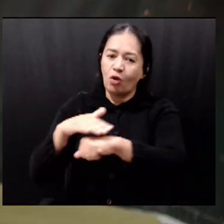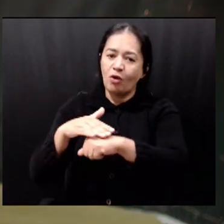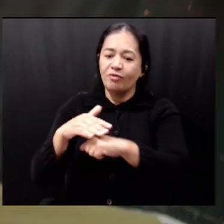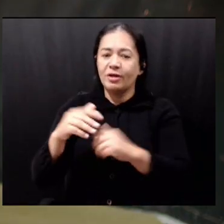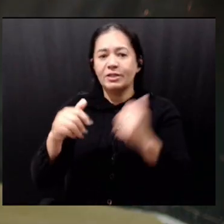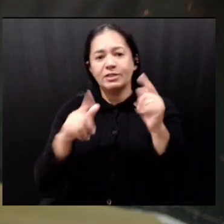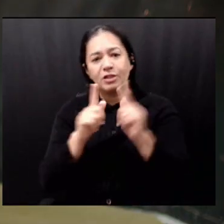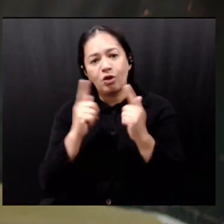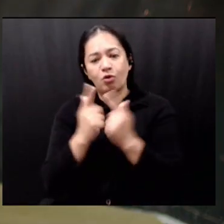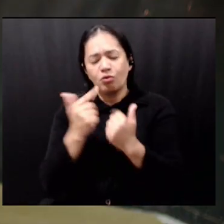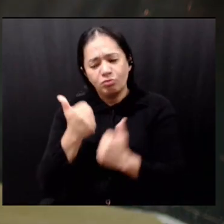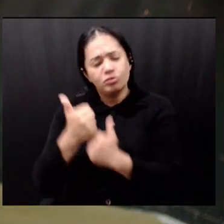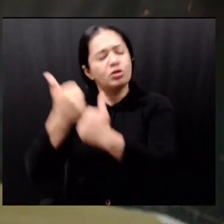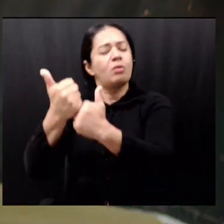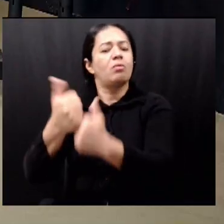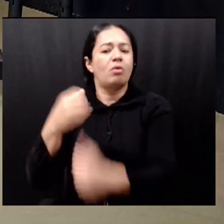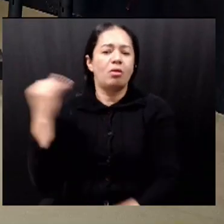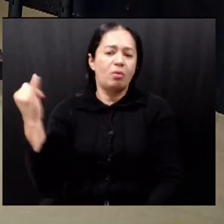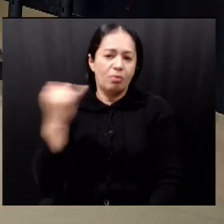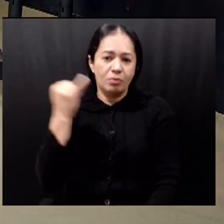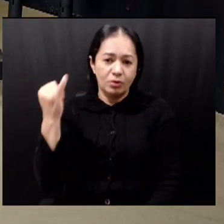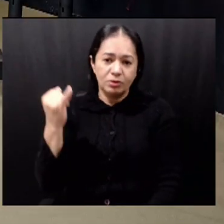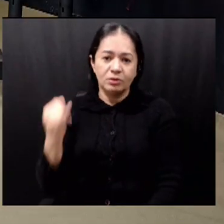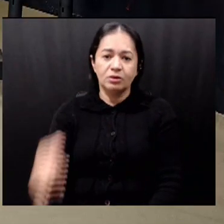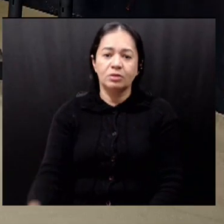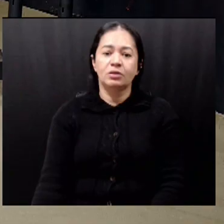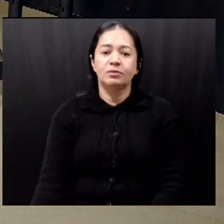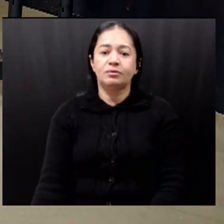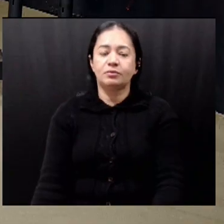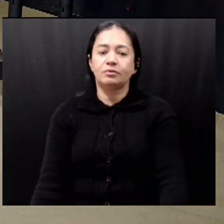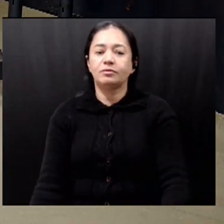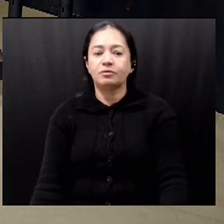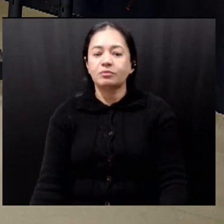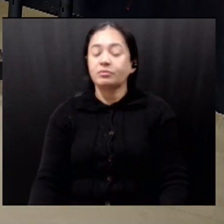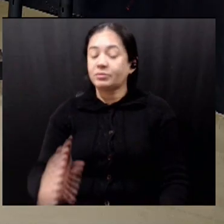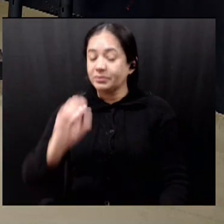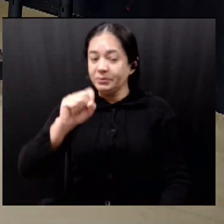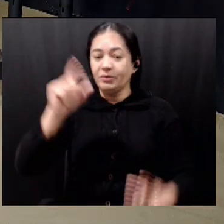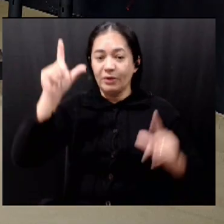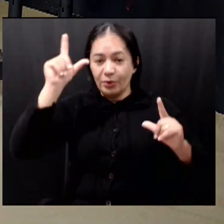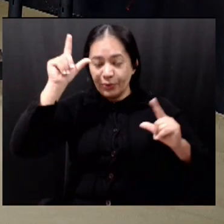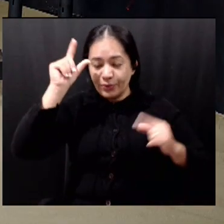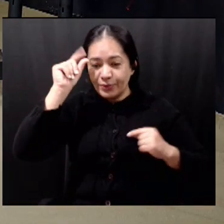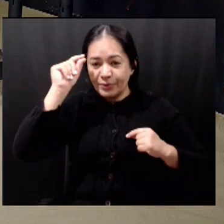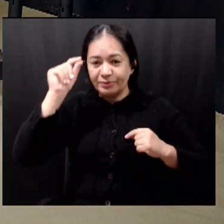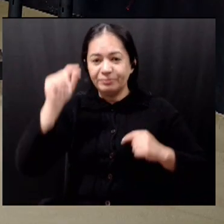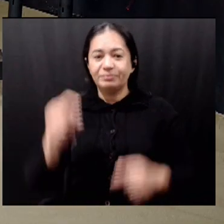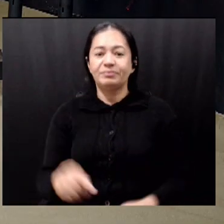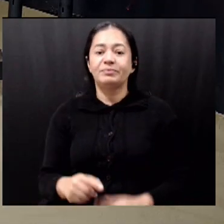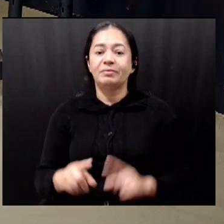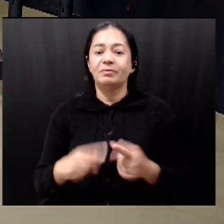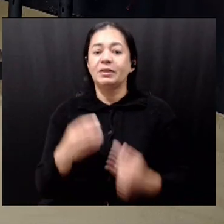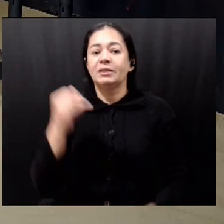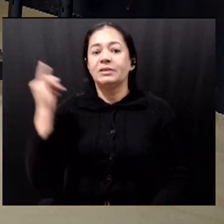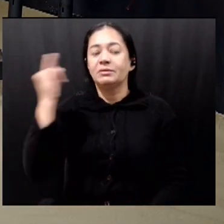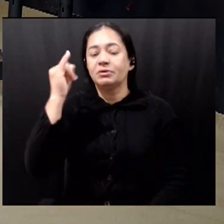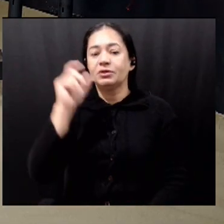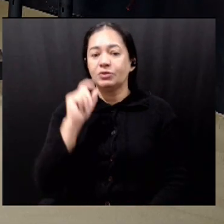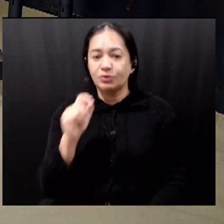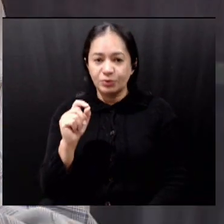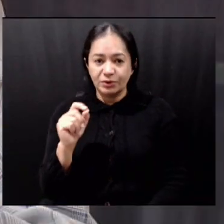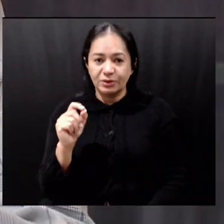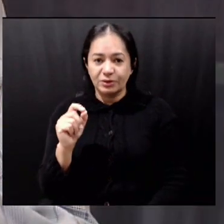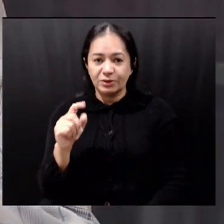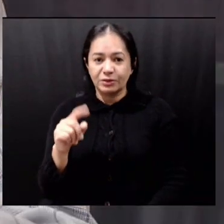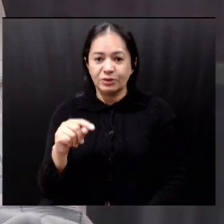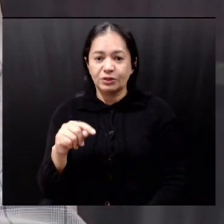ter uma rede de apoio nesse momento. Sim, é o que dá um alívio, assim, né, essa rede de apoio. Mas eu acho muito importante também, por mais que os pais não